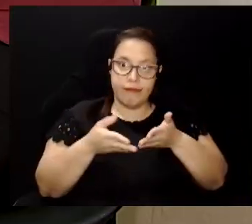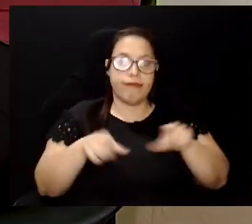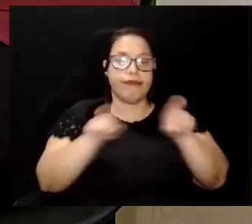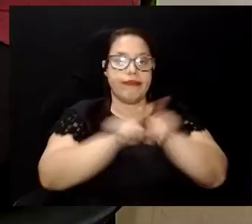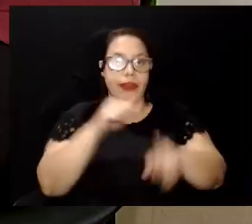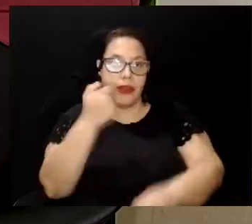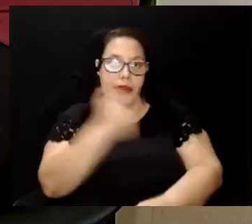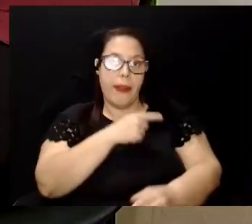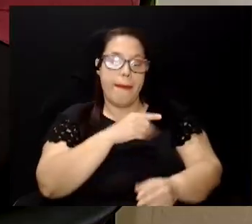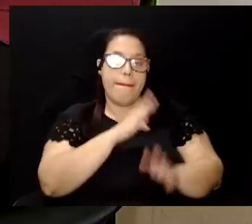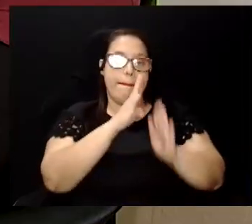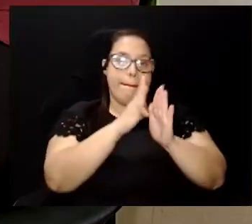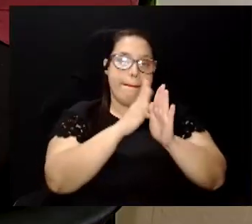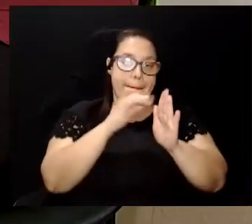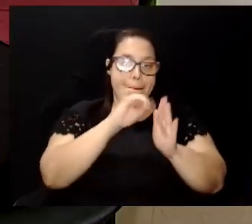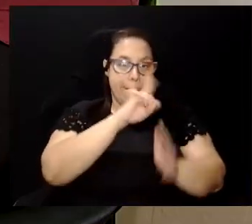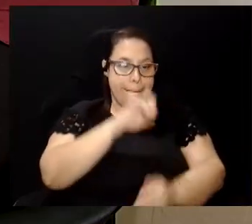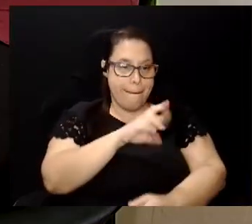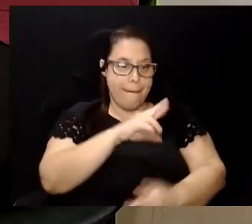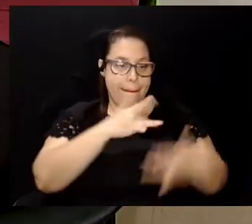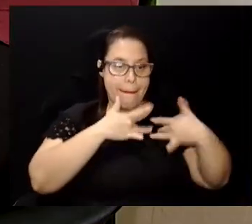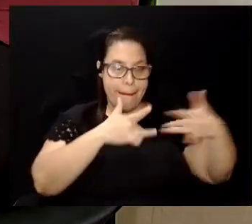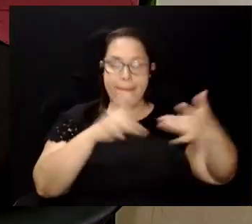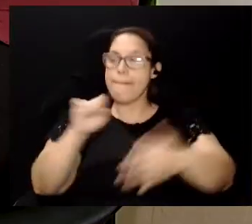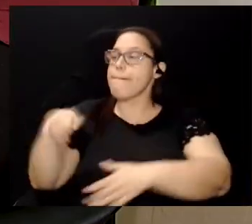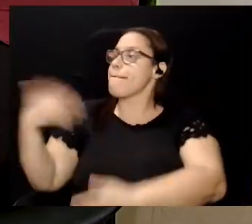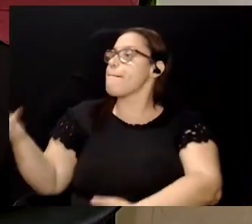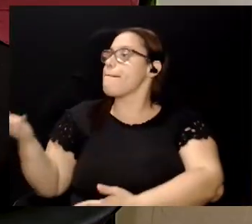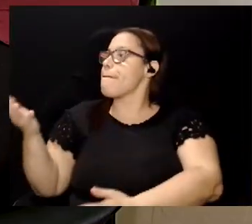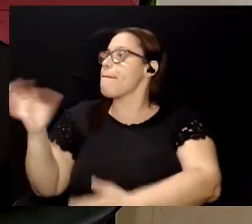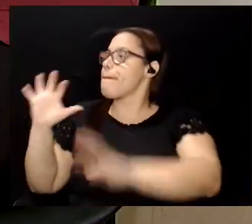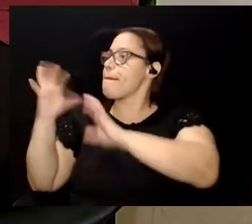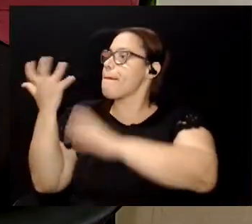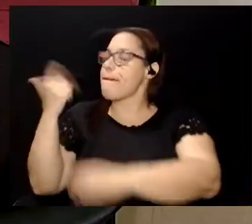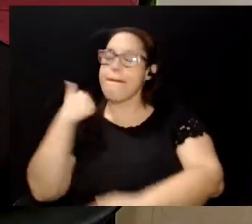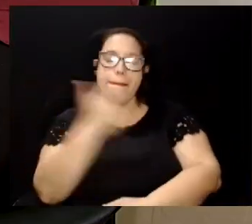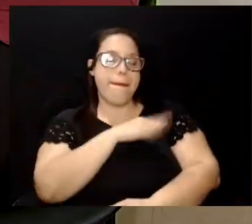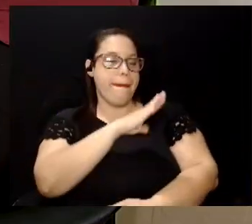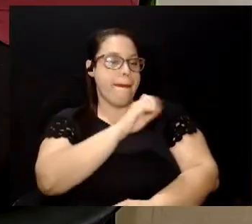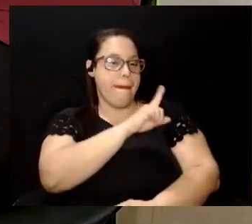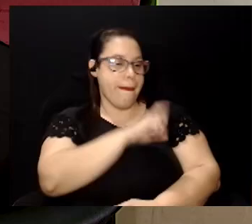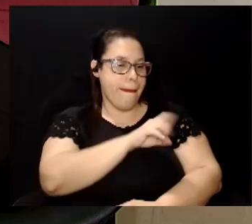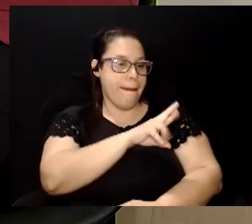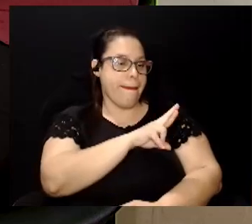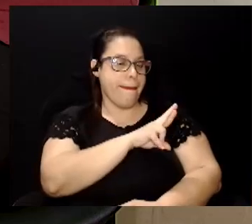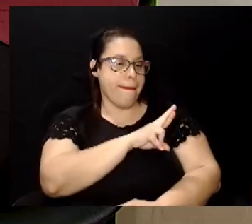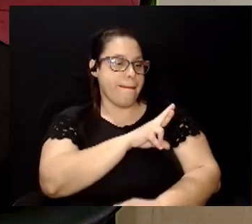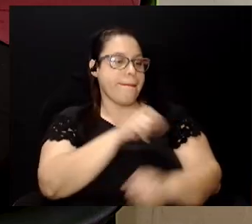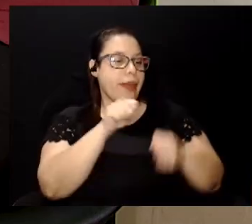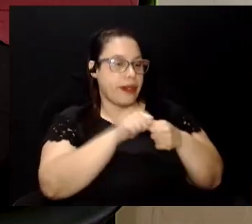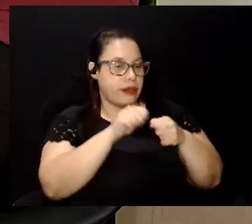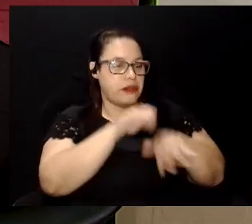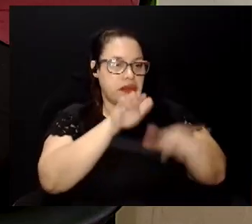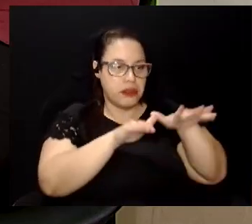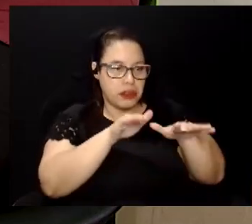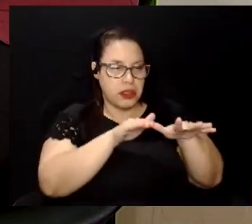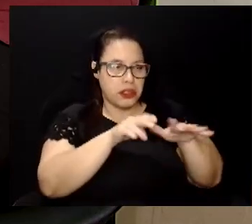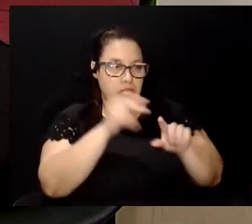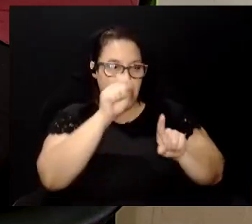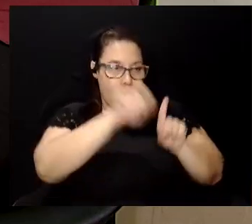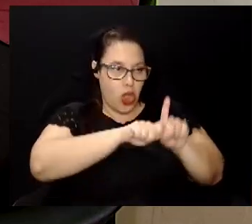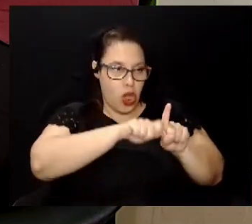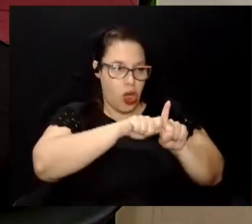solidário. E o bazar acontece quando, Andréia? O nosso bazar, a gente vai fazendo mais ou menos a cada 2 meses. Mas